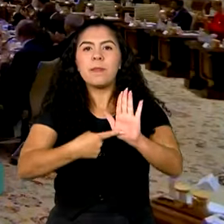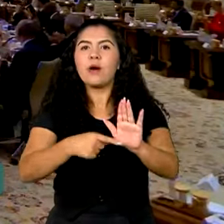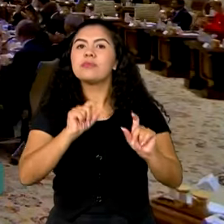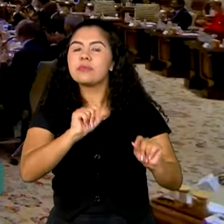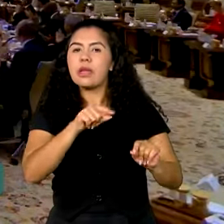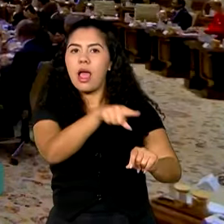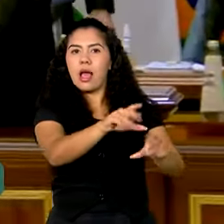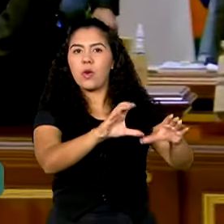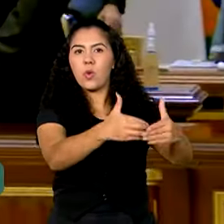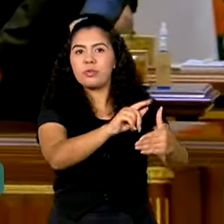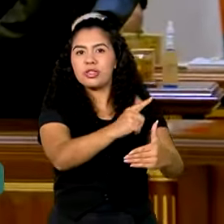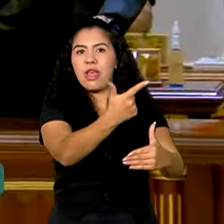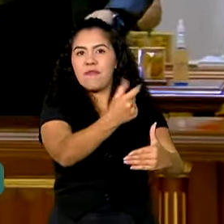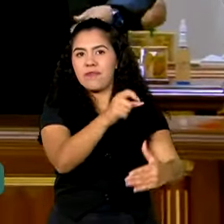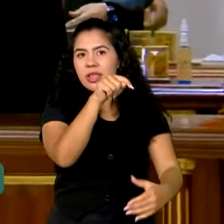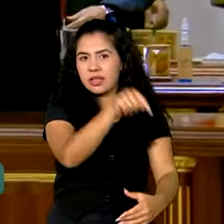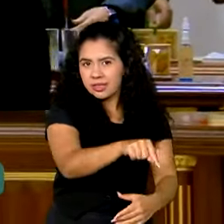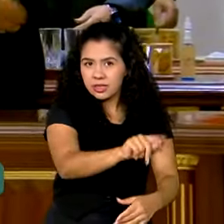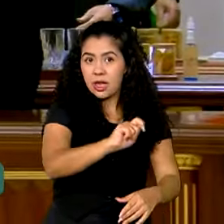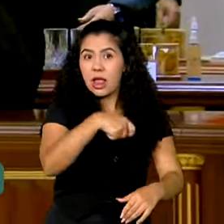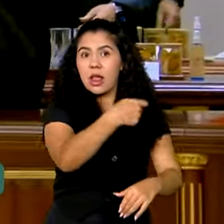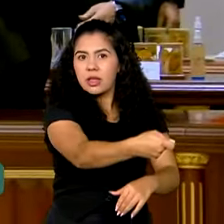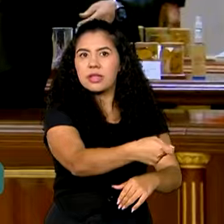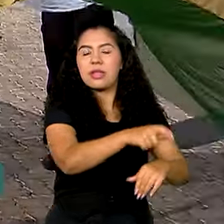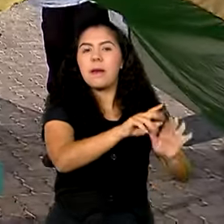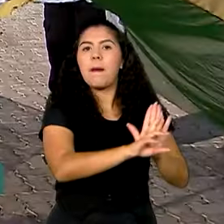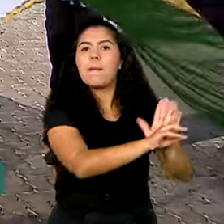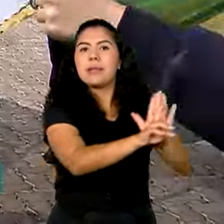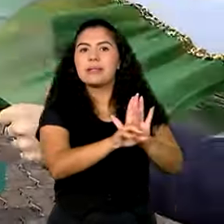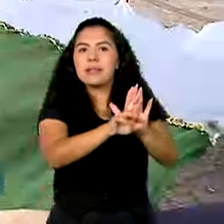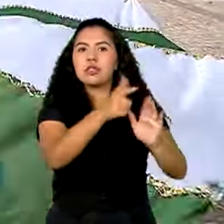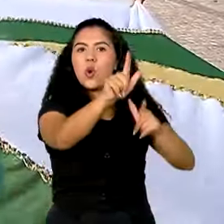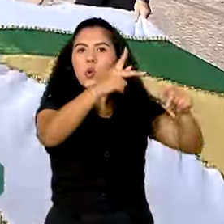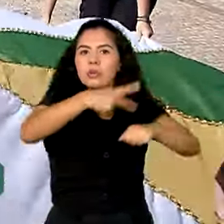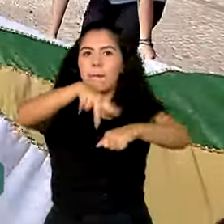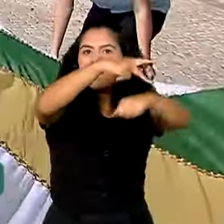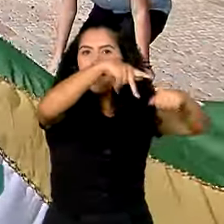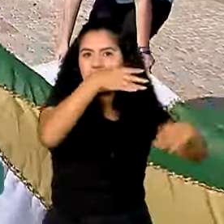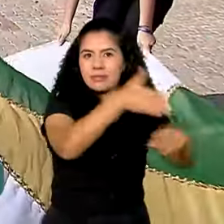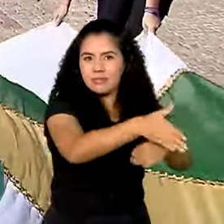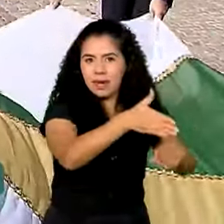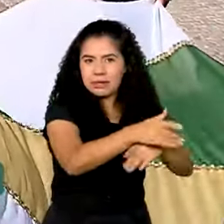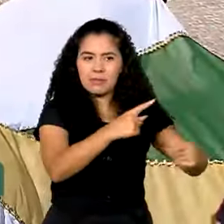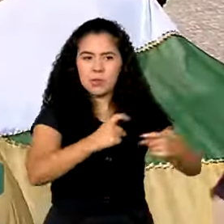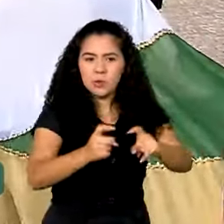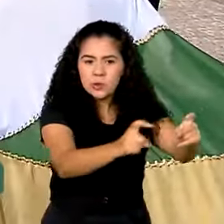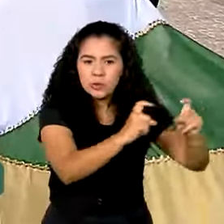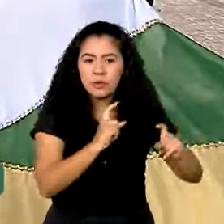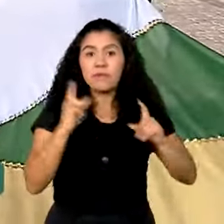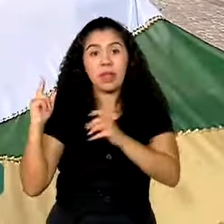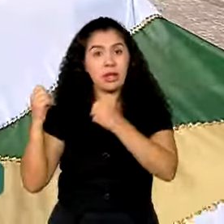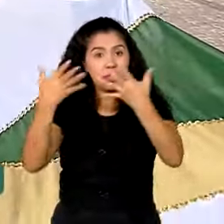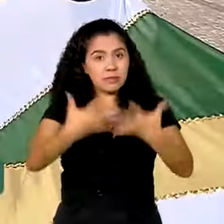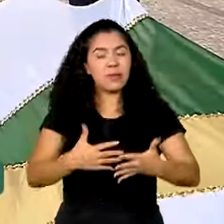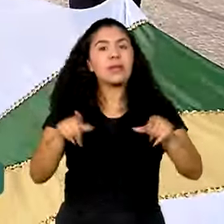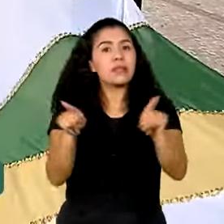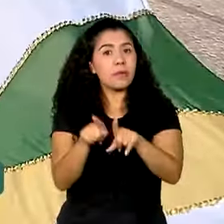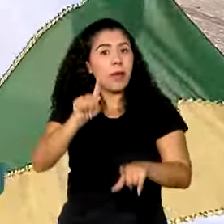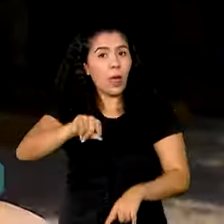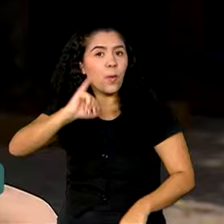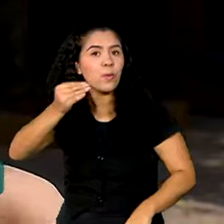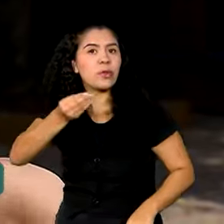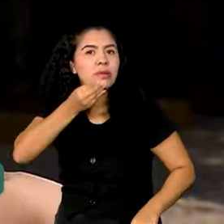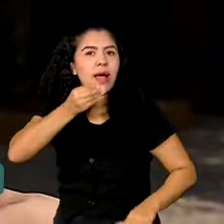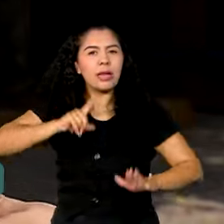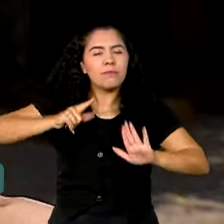G20, o grupo das maiores economias do mundo. Para Yasmin, uma oportunidade de também se aprofundar no